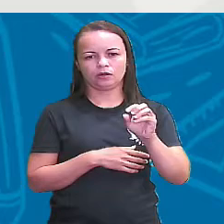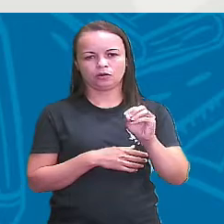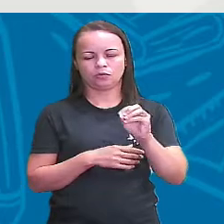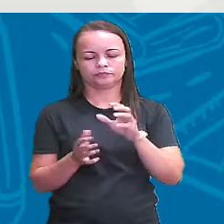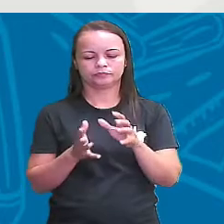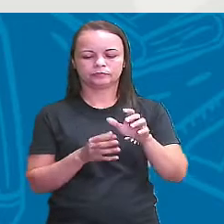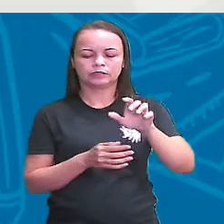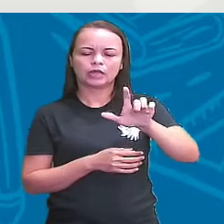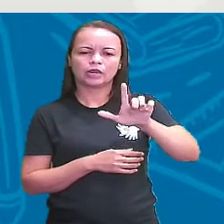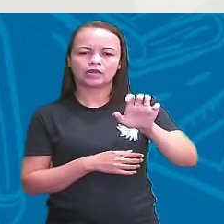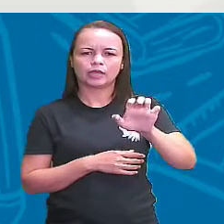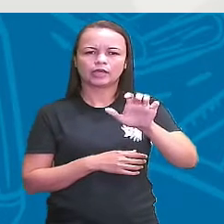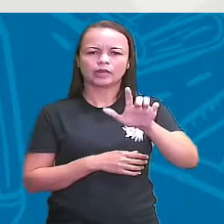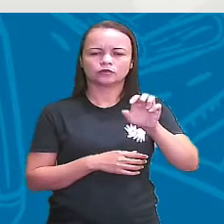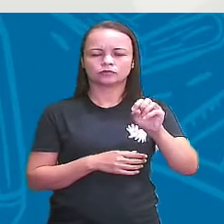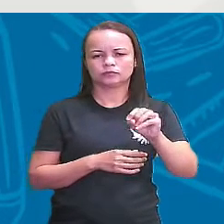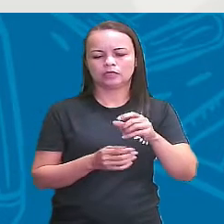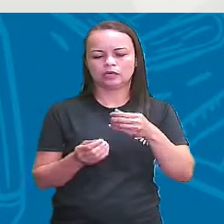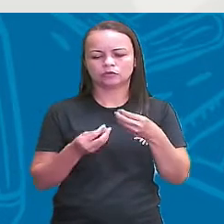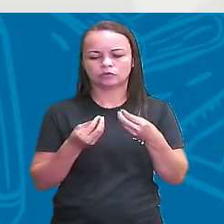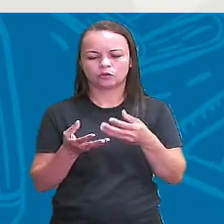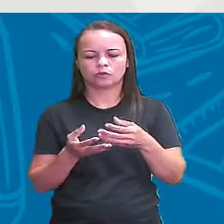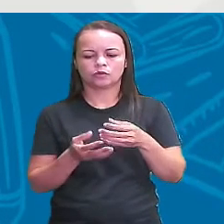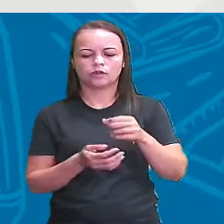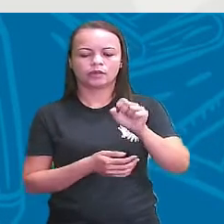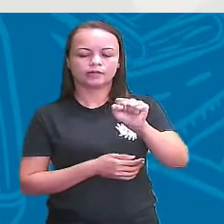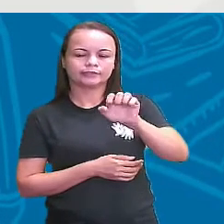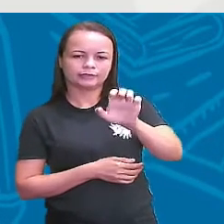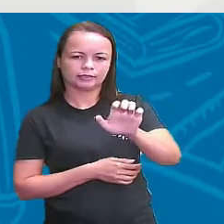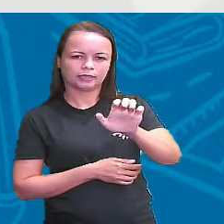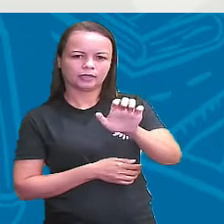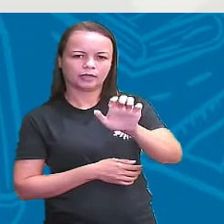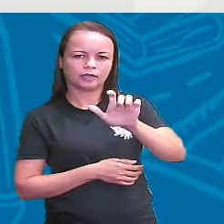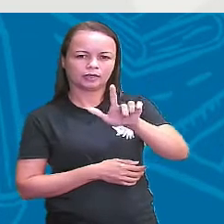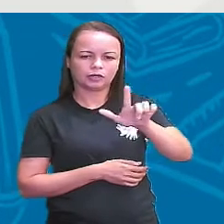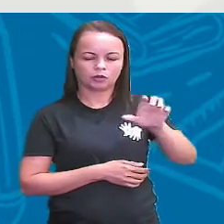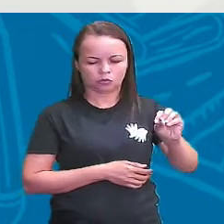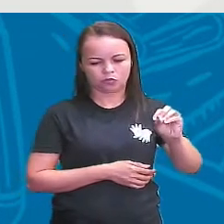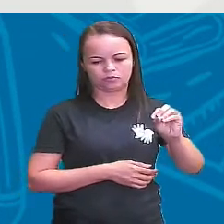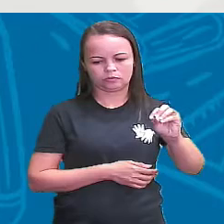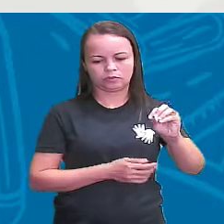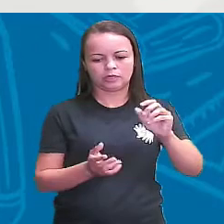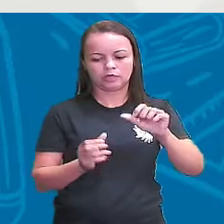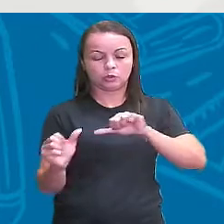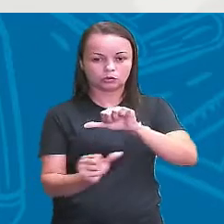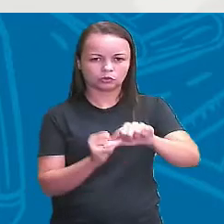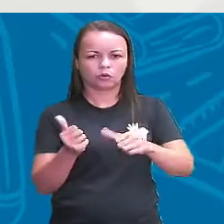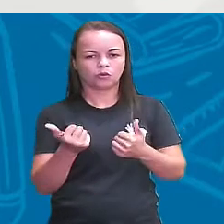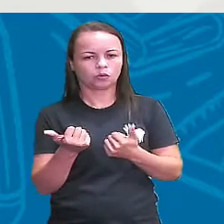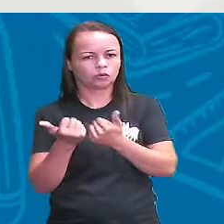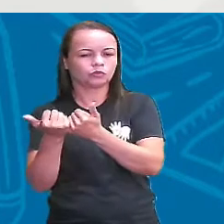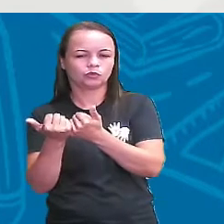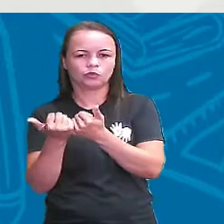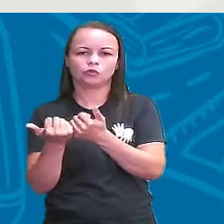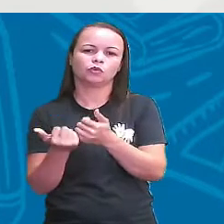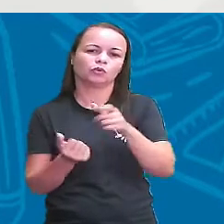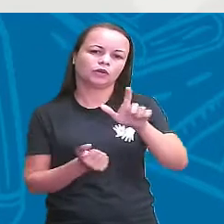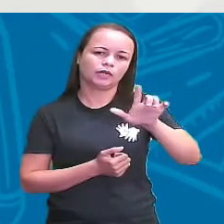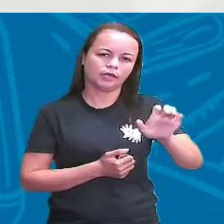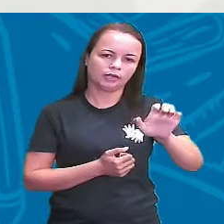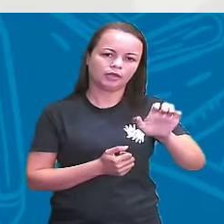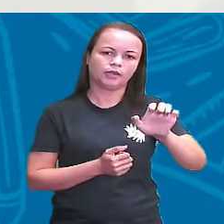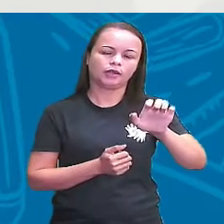digo se lo doi, certo? Eu substituo o le por se,